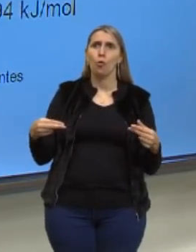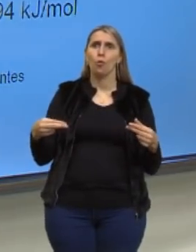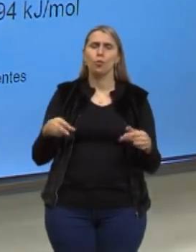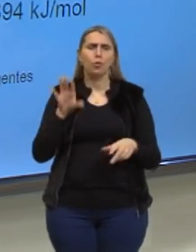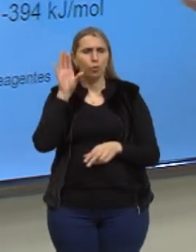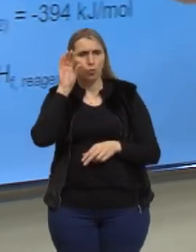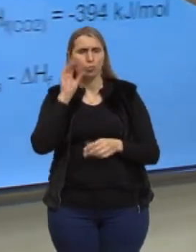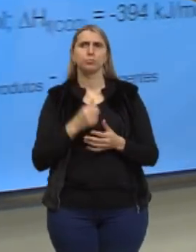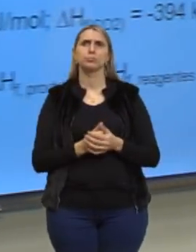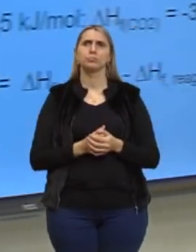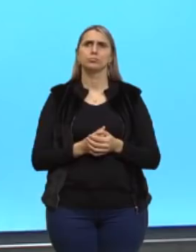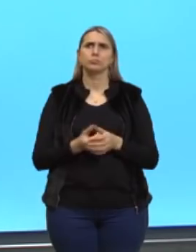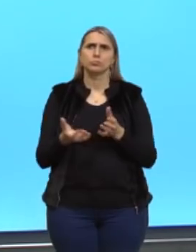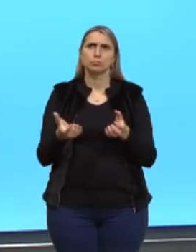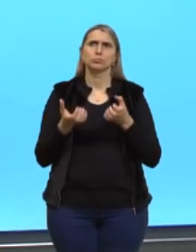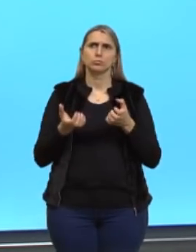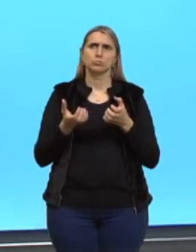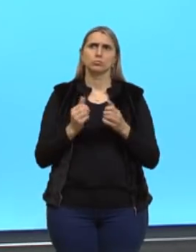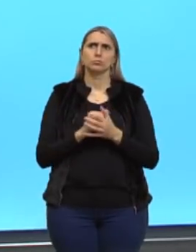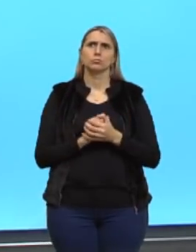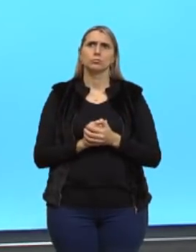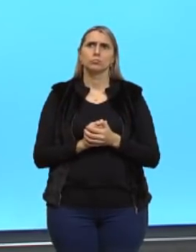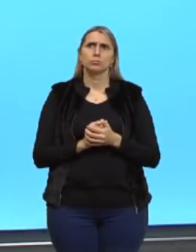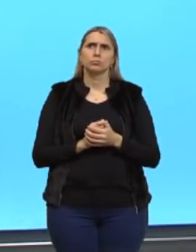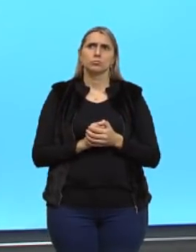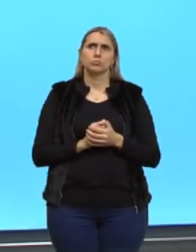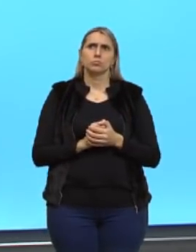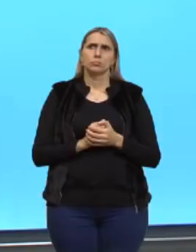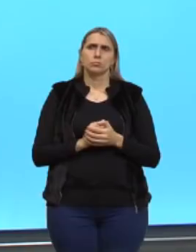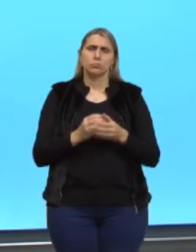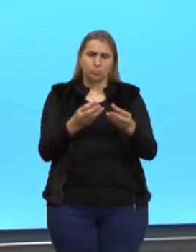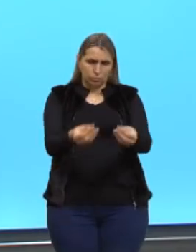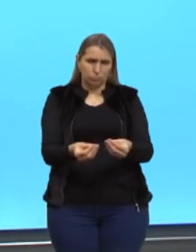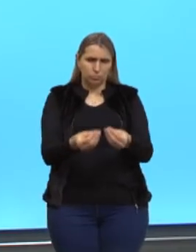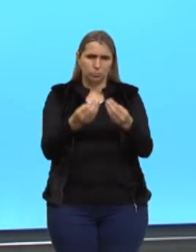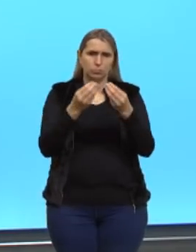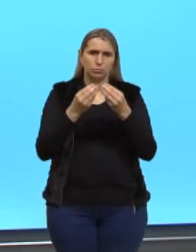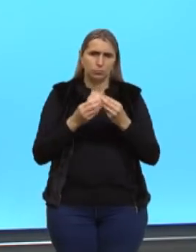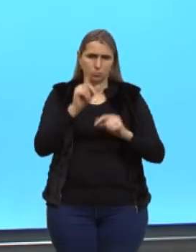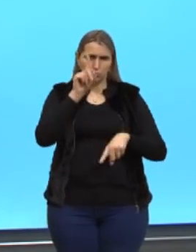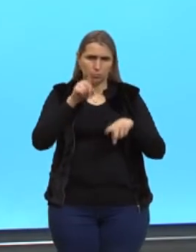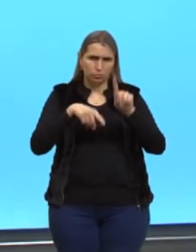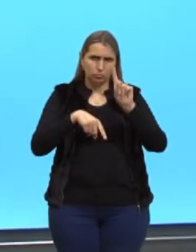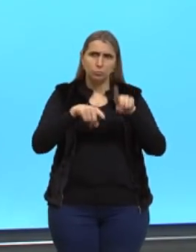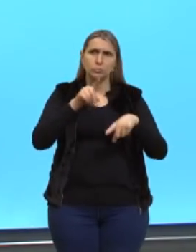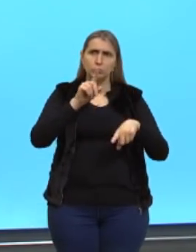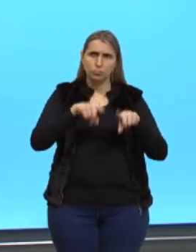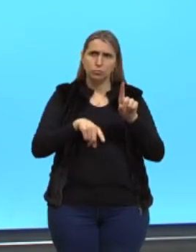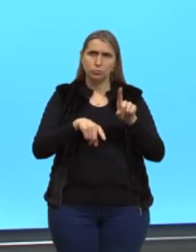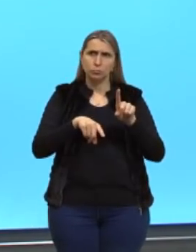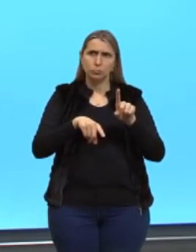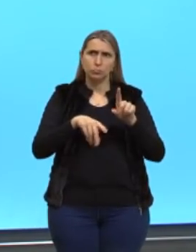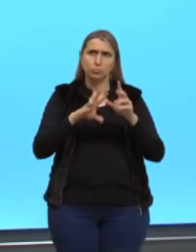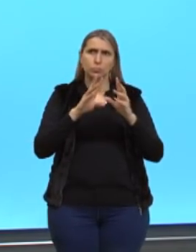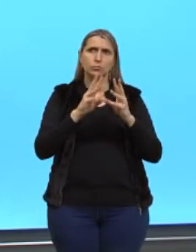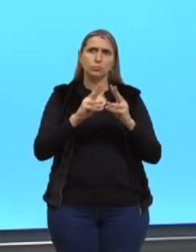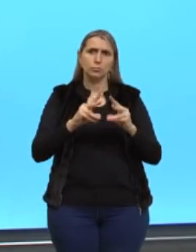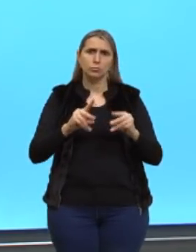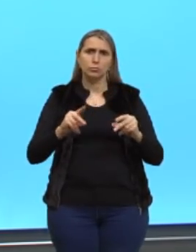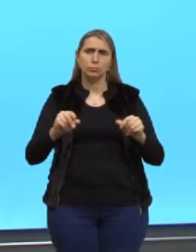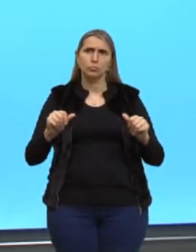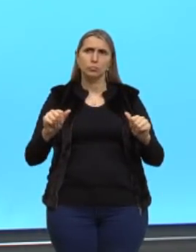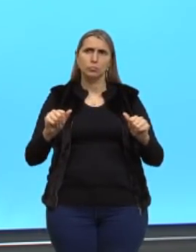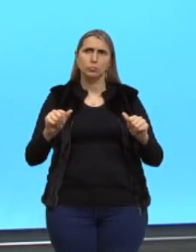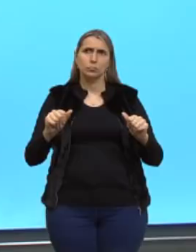que a gente precisa observar eu quero a energia ele me deu o ar entalpia da decomposição da reação de